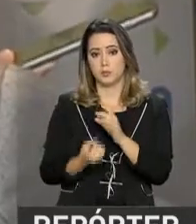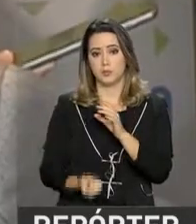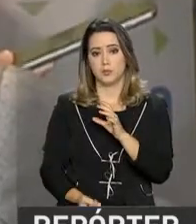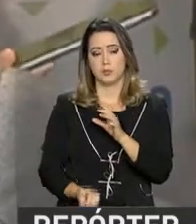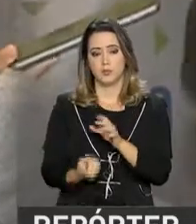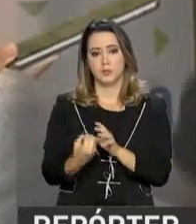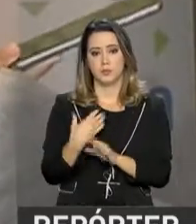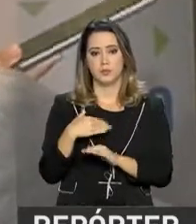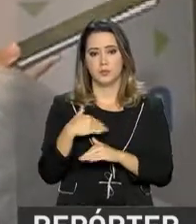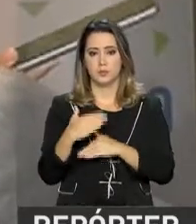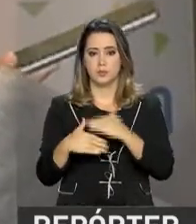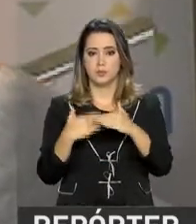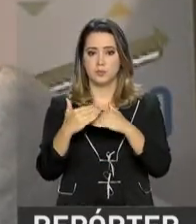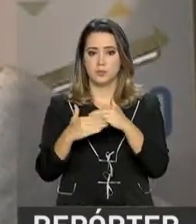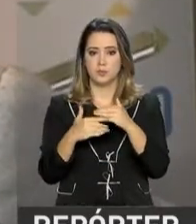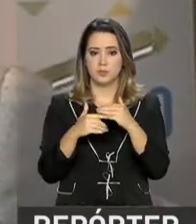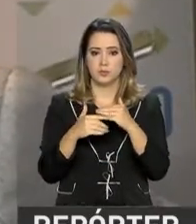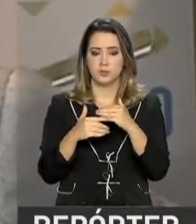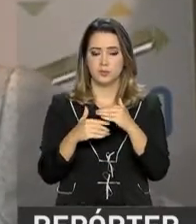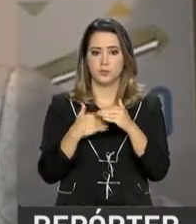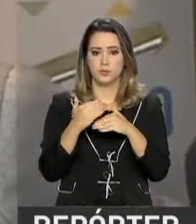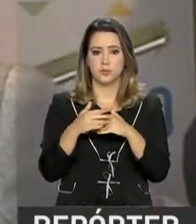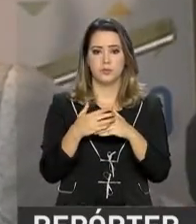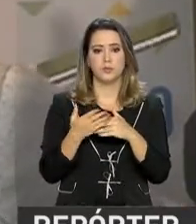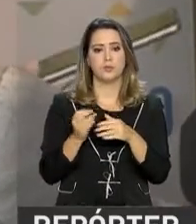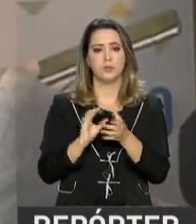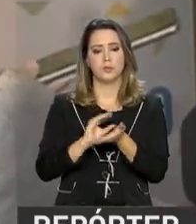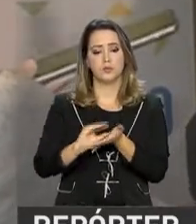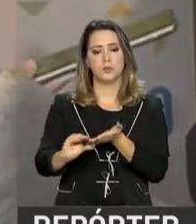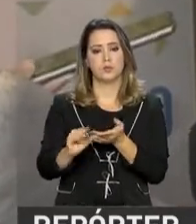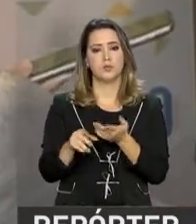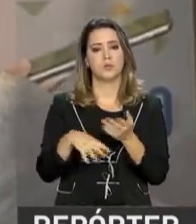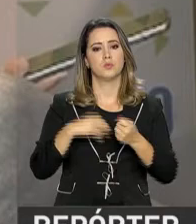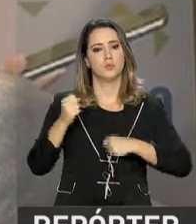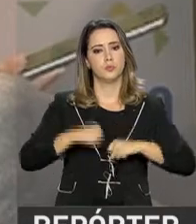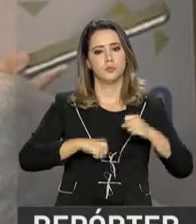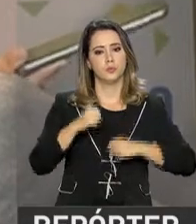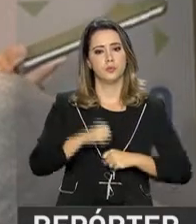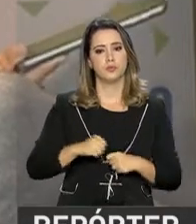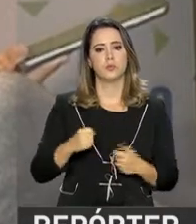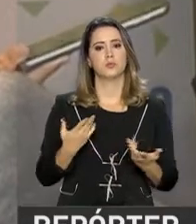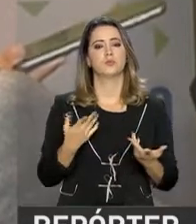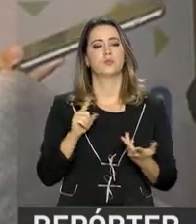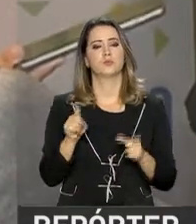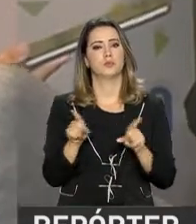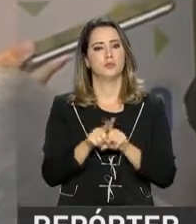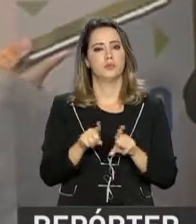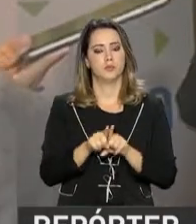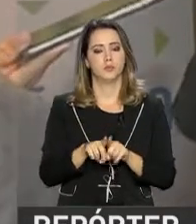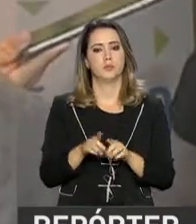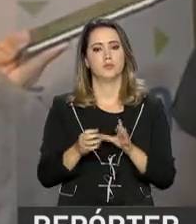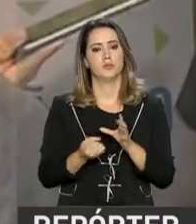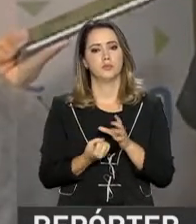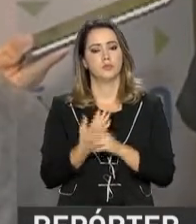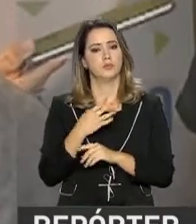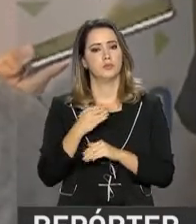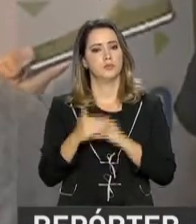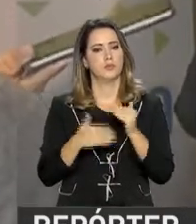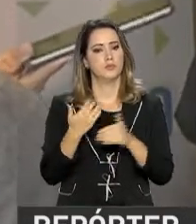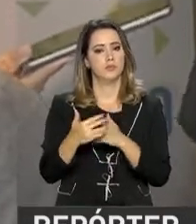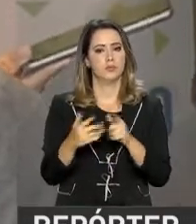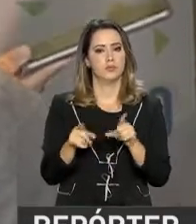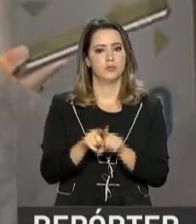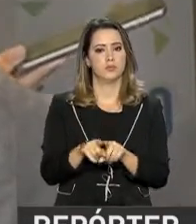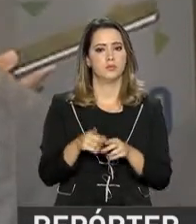um aumento dos investimentos na produção e também gerando ou